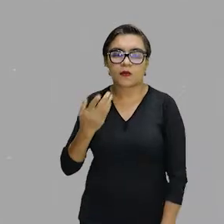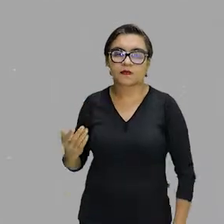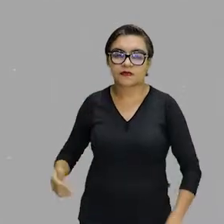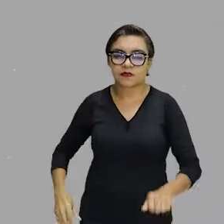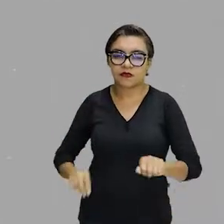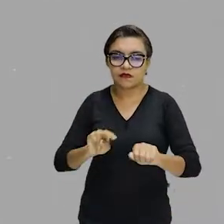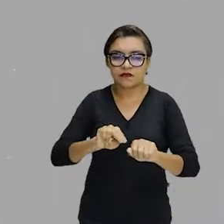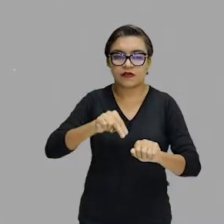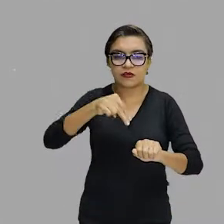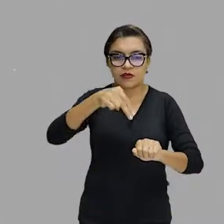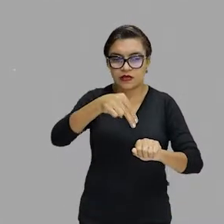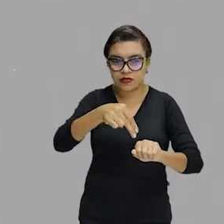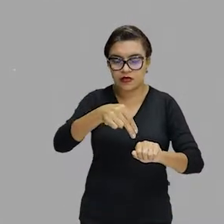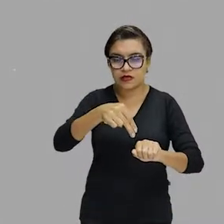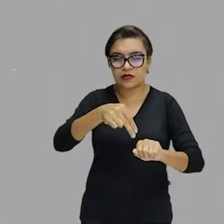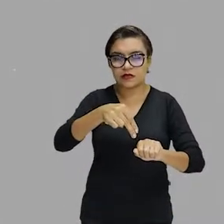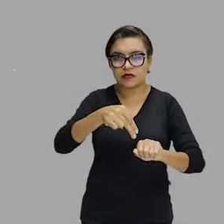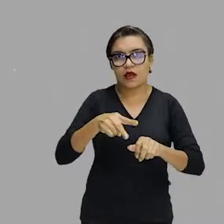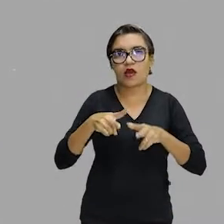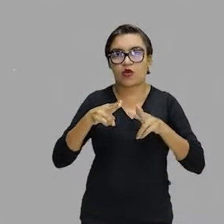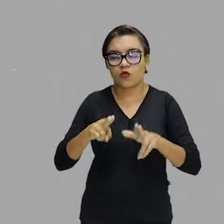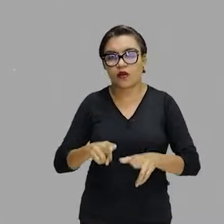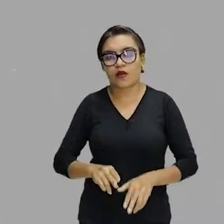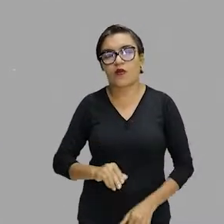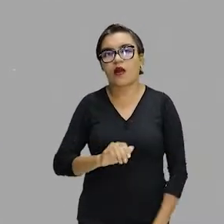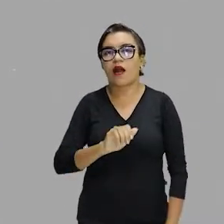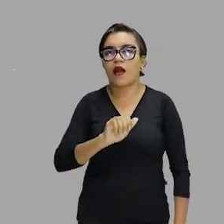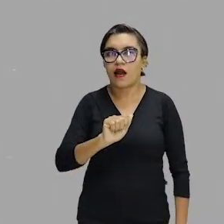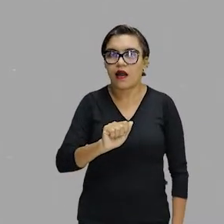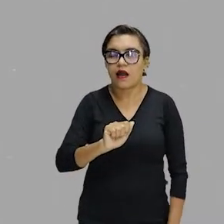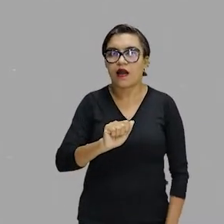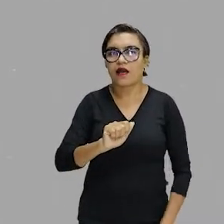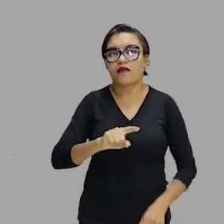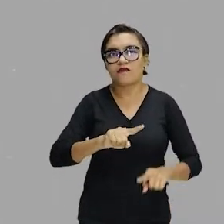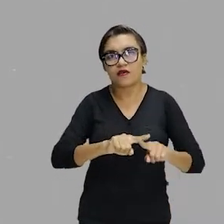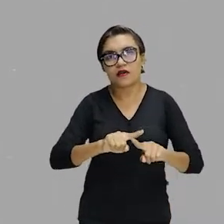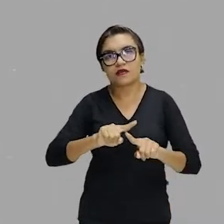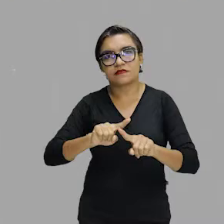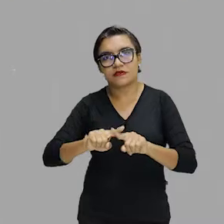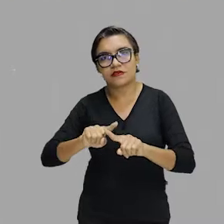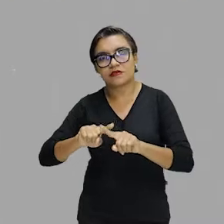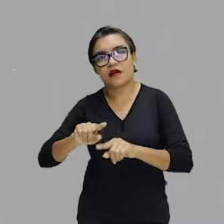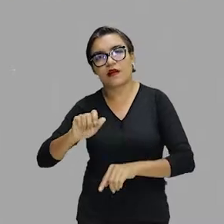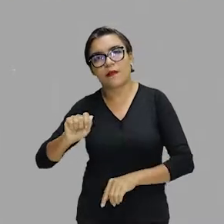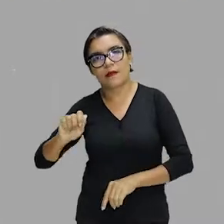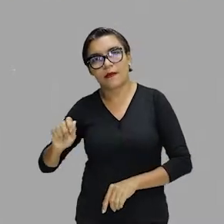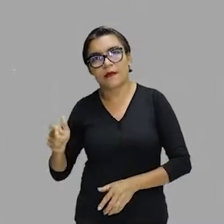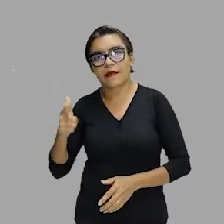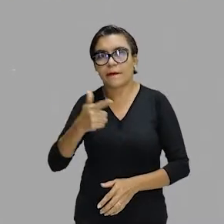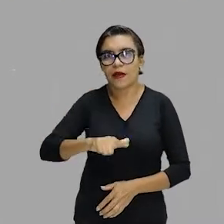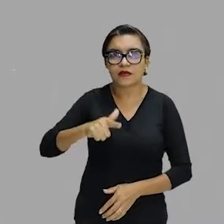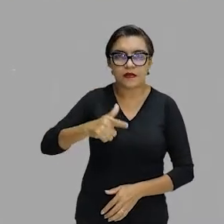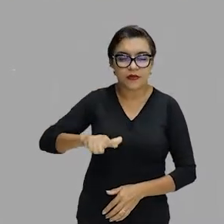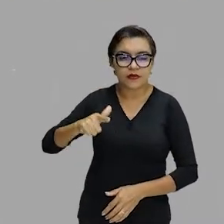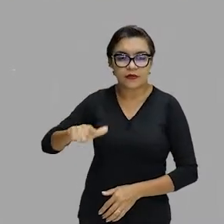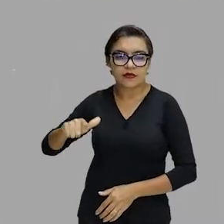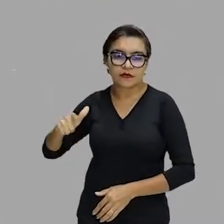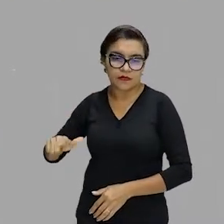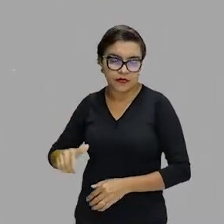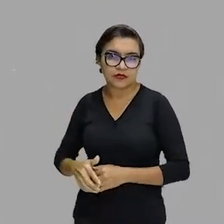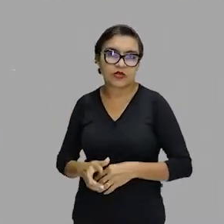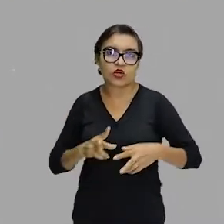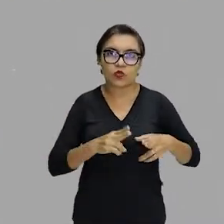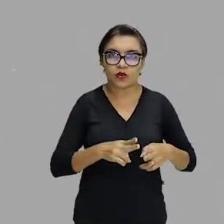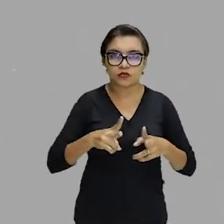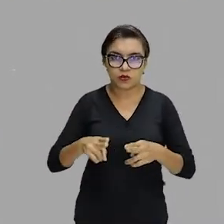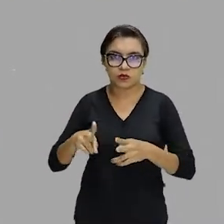N é igual a vezes A vezes A, isso aí numa quantidade de N fatores, todos eles